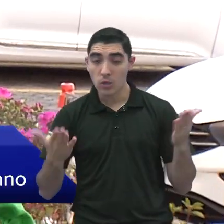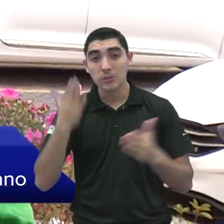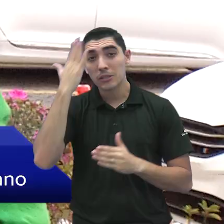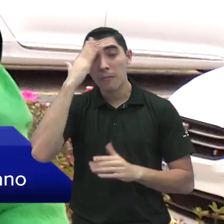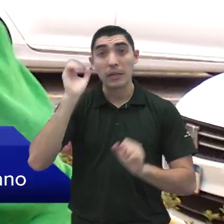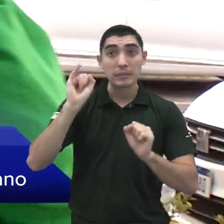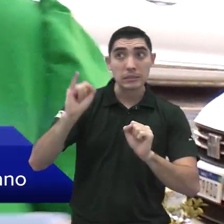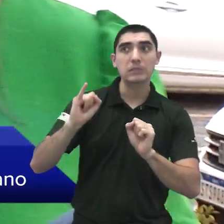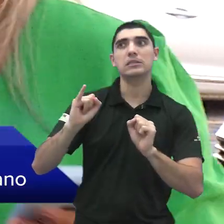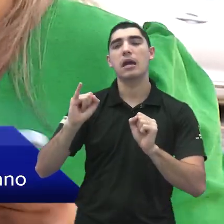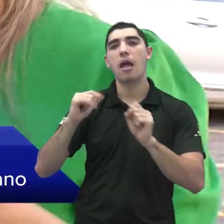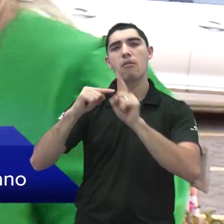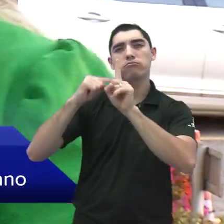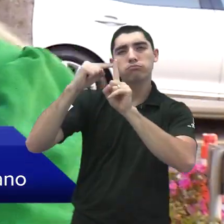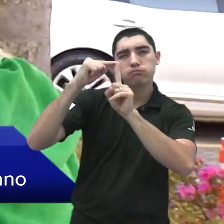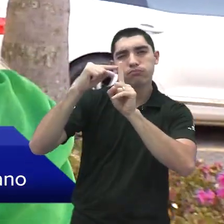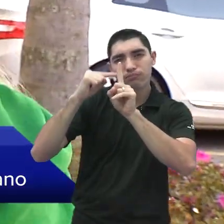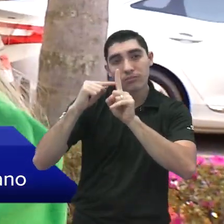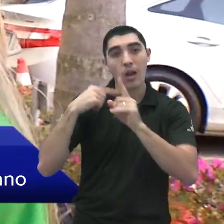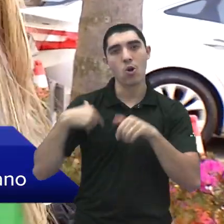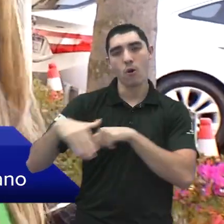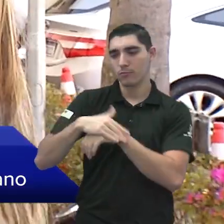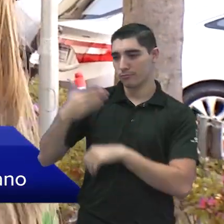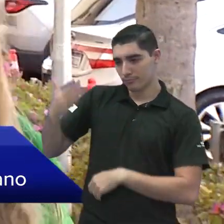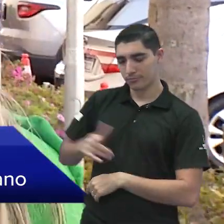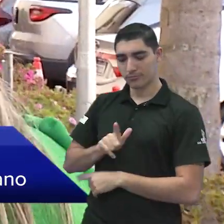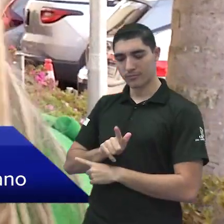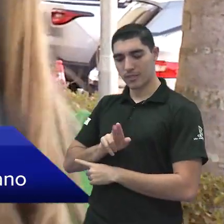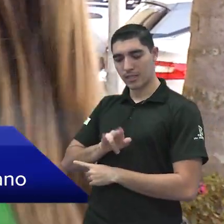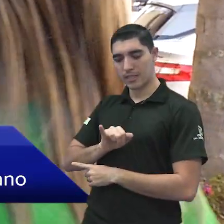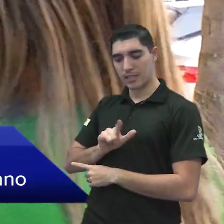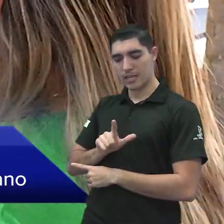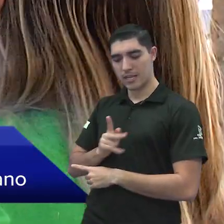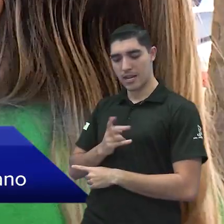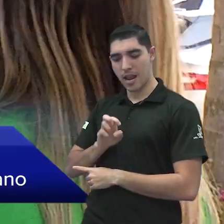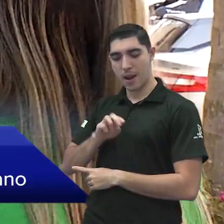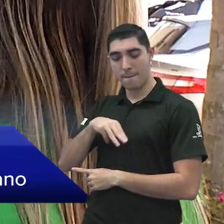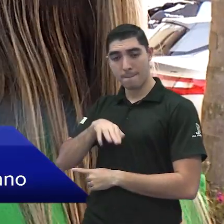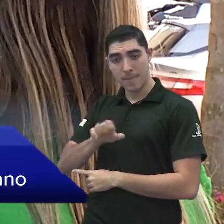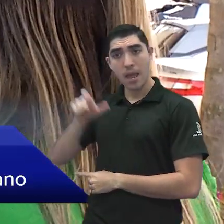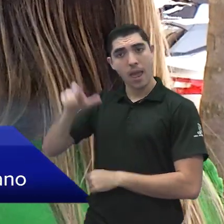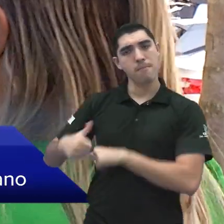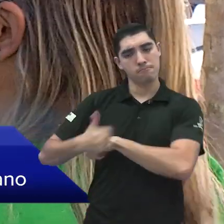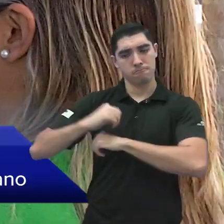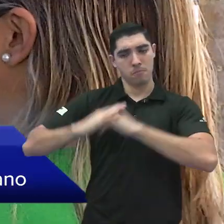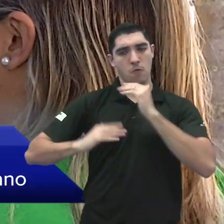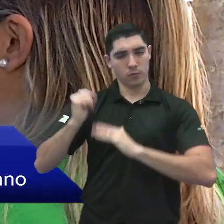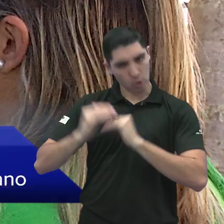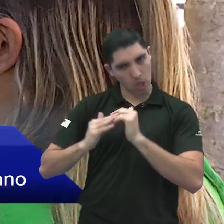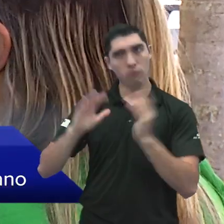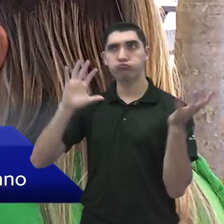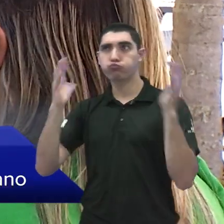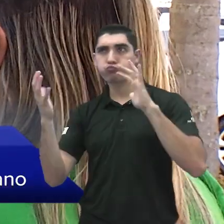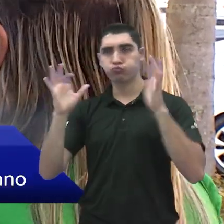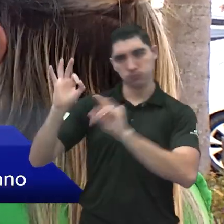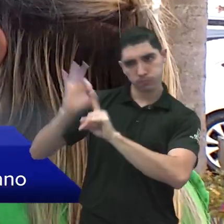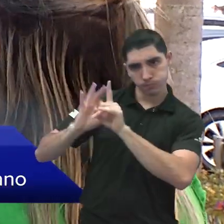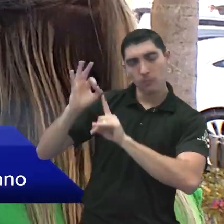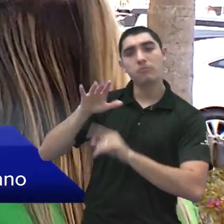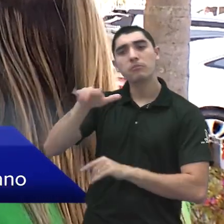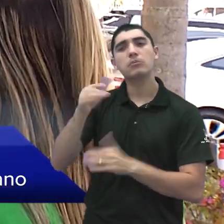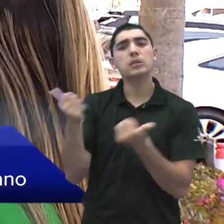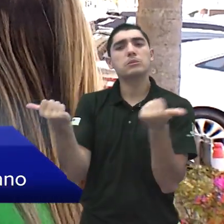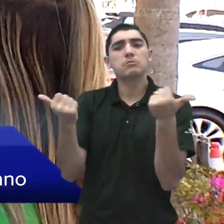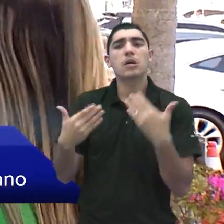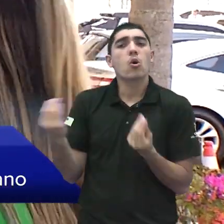estação ser de céu azul, de temperaturas mais amenas, eu converso com o Guilherme Borges, ele é meteorologista. Guilherme, conta pra gente, o que o pessoal de casa pode esperar da primavera